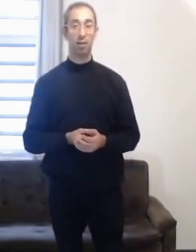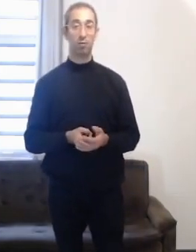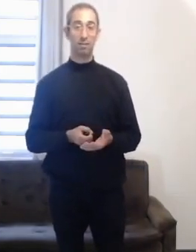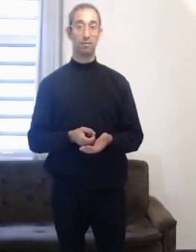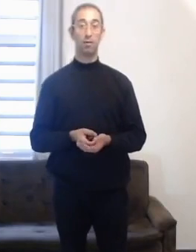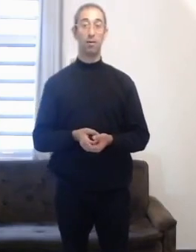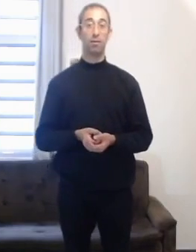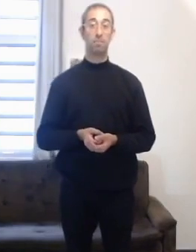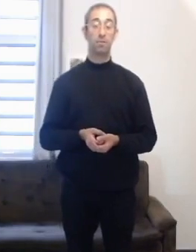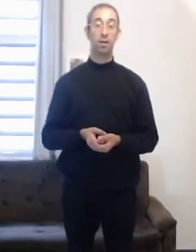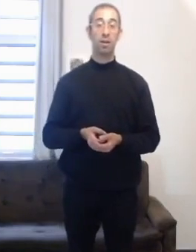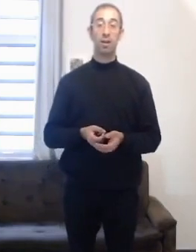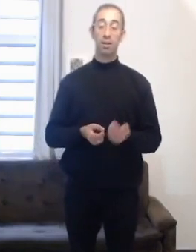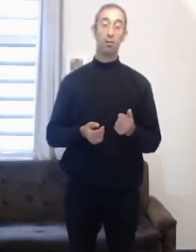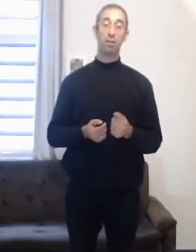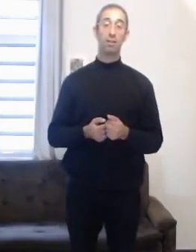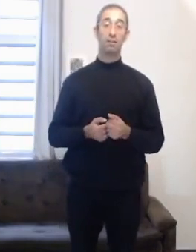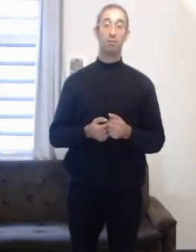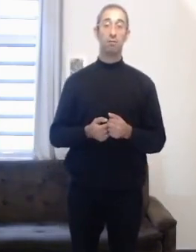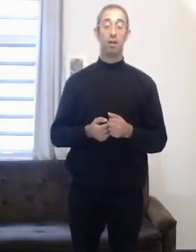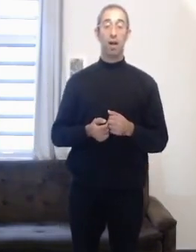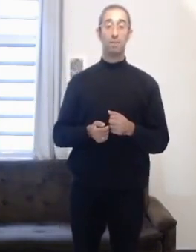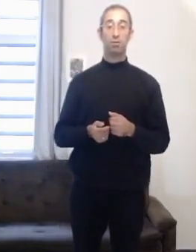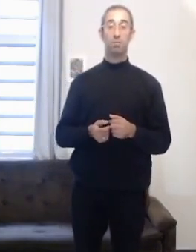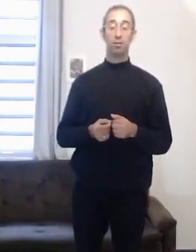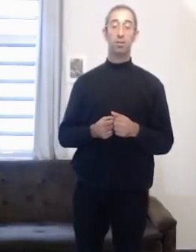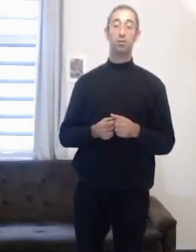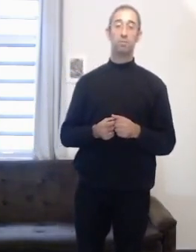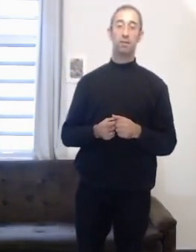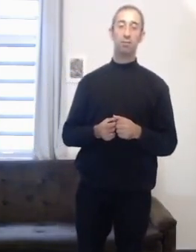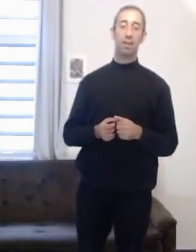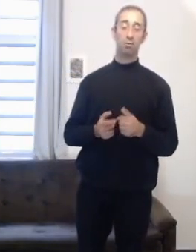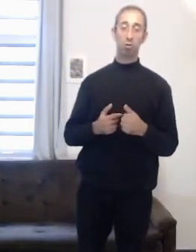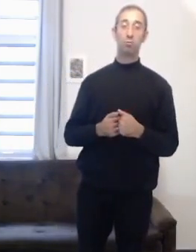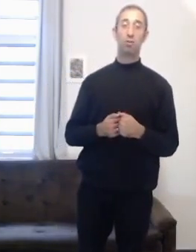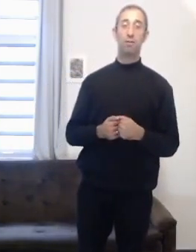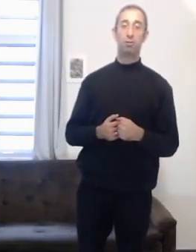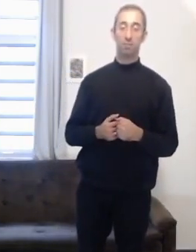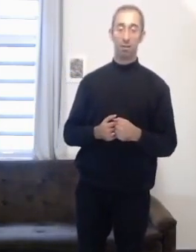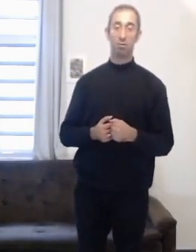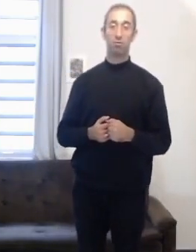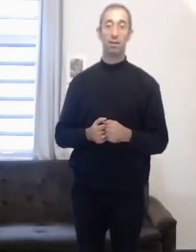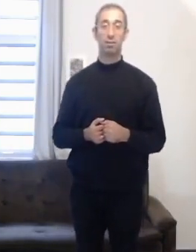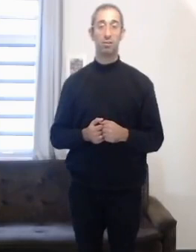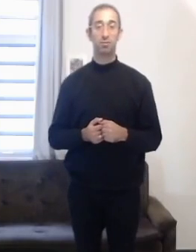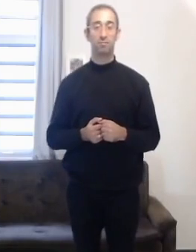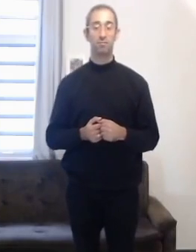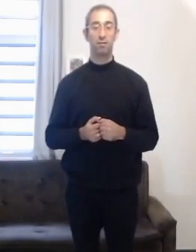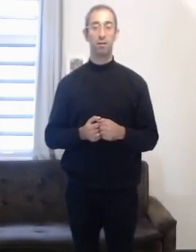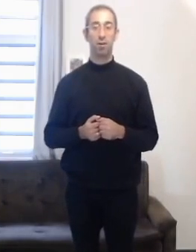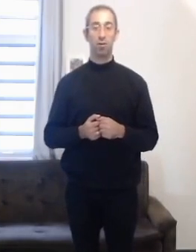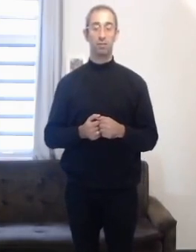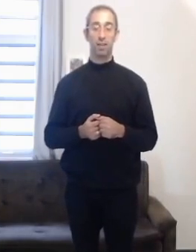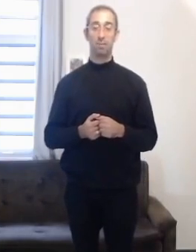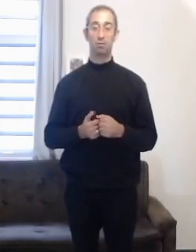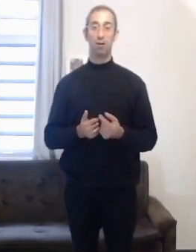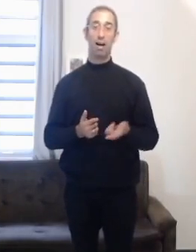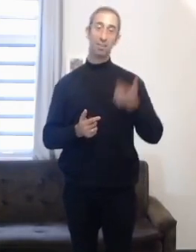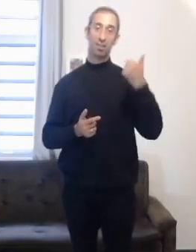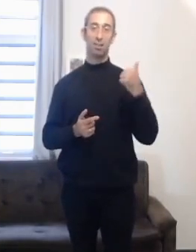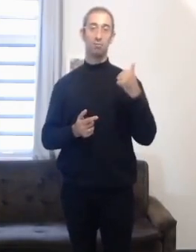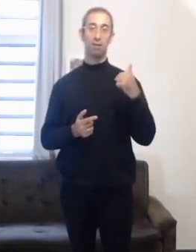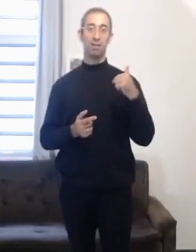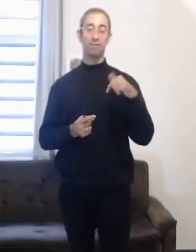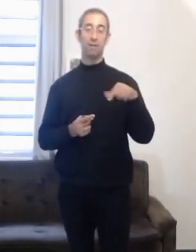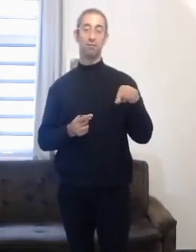né? Adoece e morre. E a outra questão. A pessoa pode ir no hospital. Será que todo mundo que vai no hospital está doente? Ou será que a